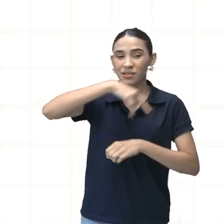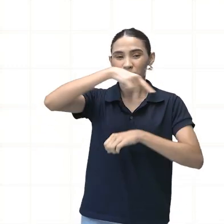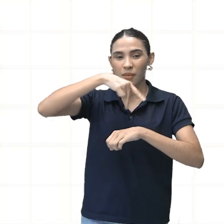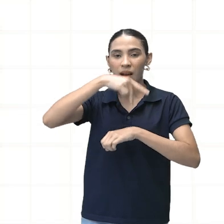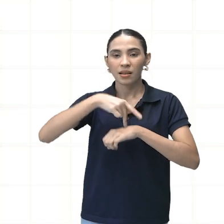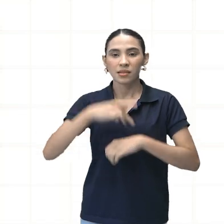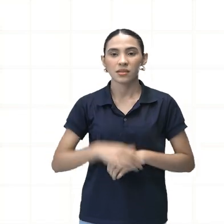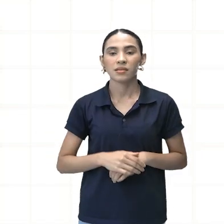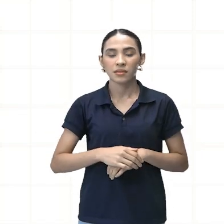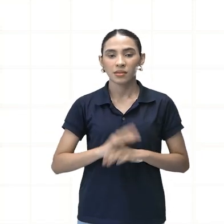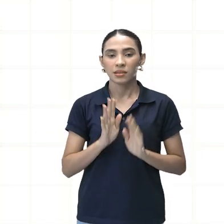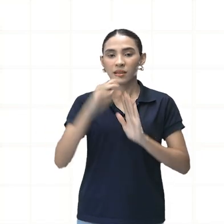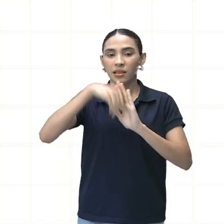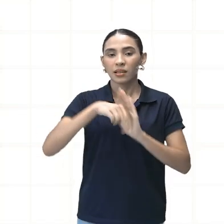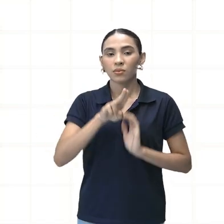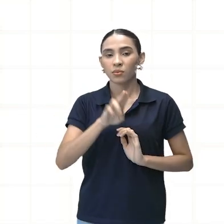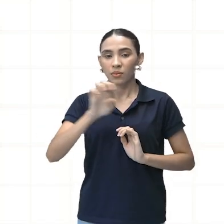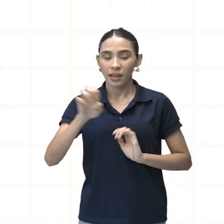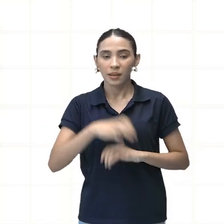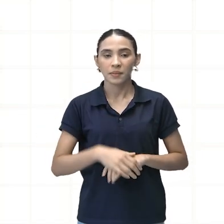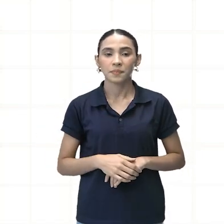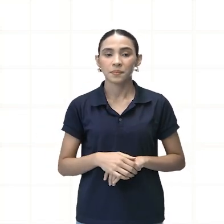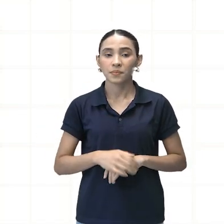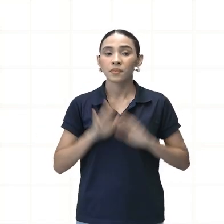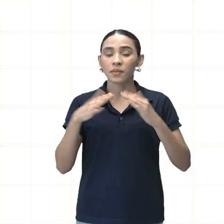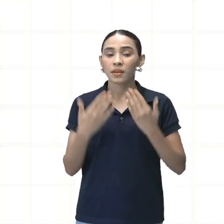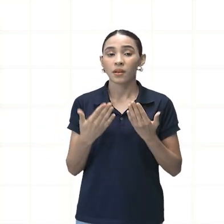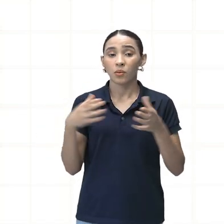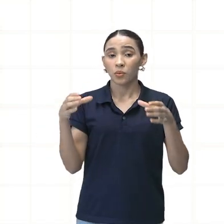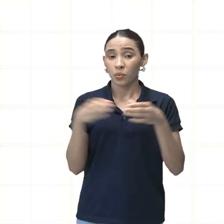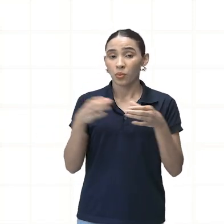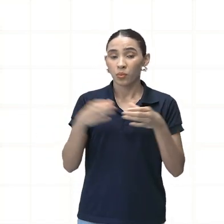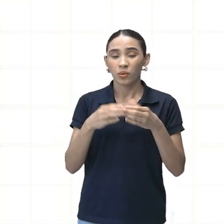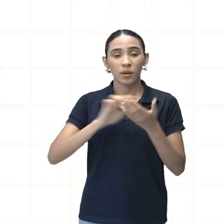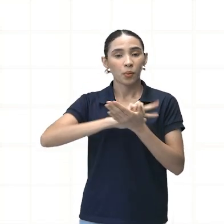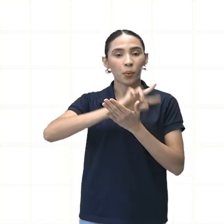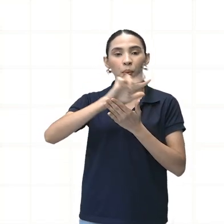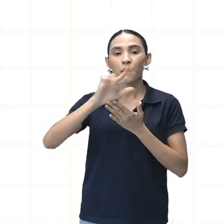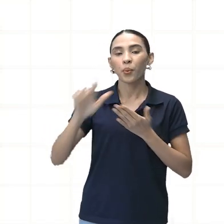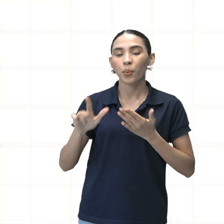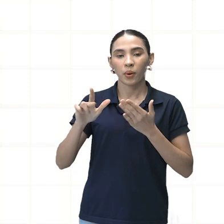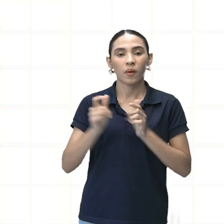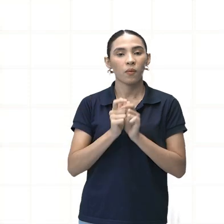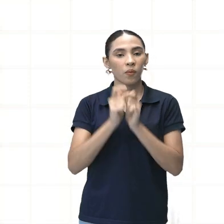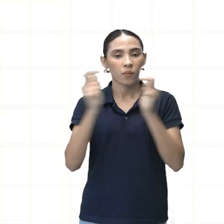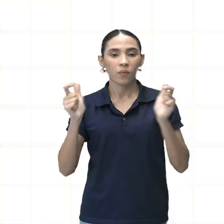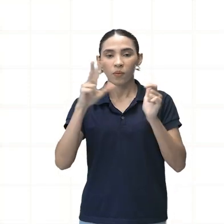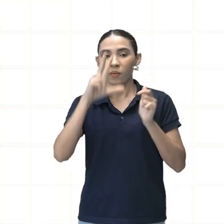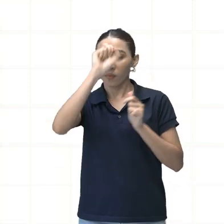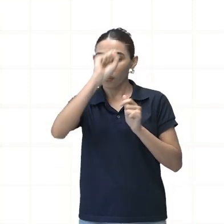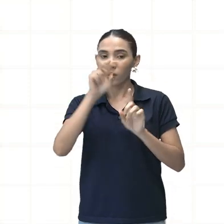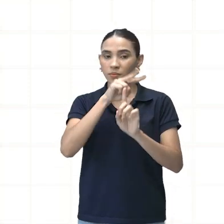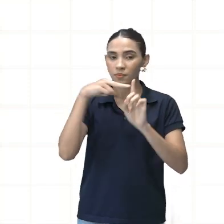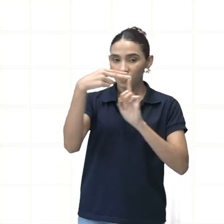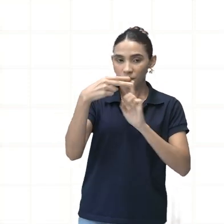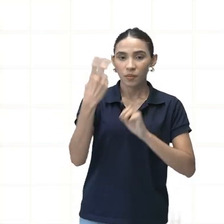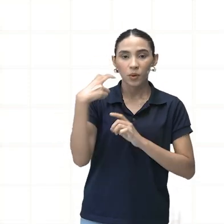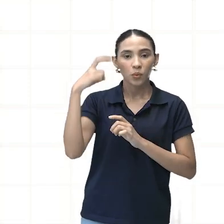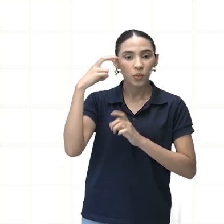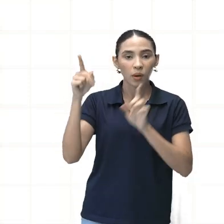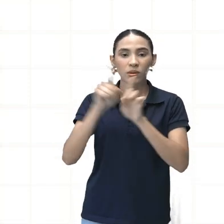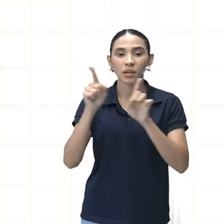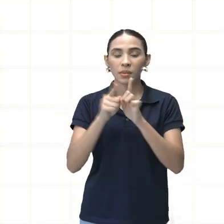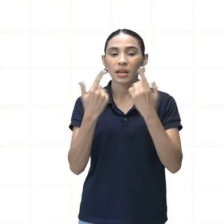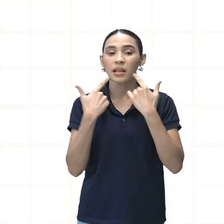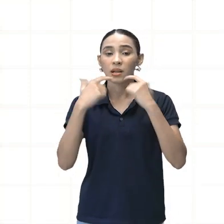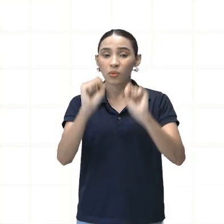ali que compõem a União Europeia, né? E, turma, com uma diversidade muito grande, tanto do ponto de vista cultural e